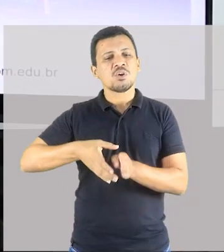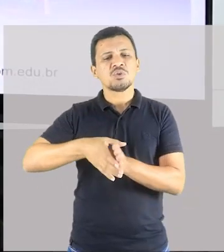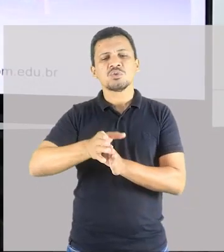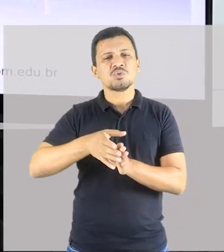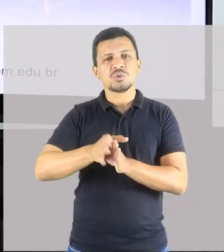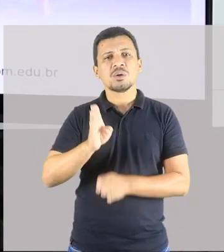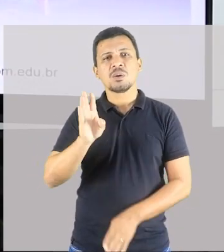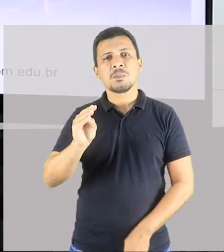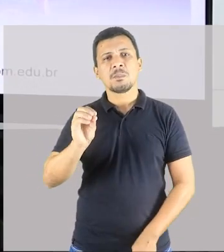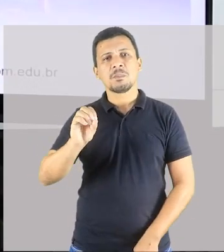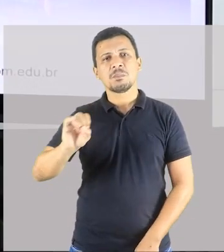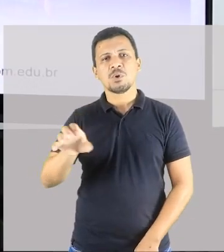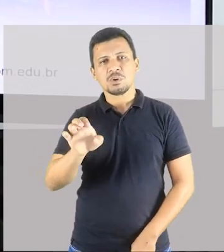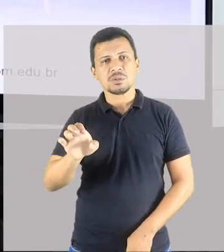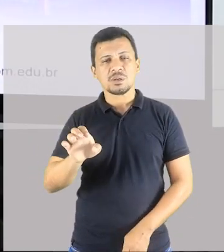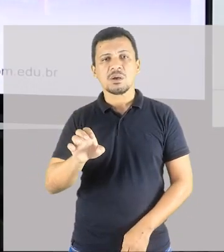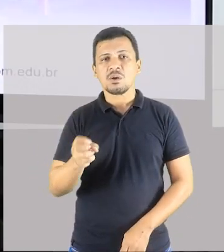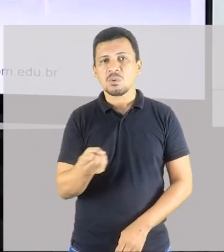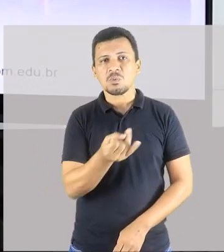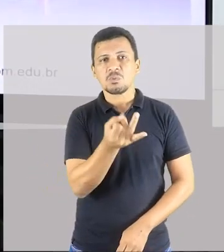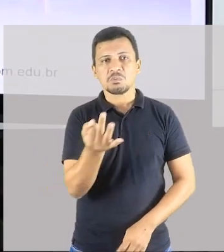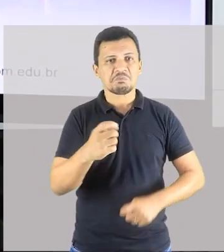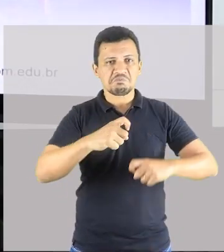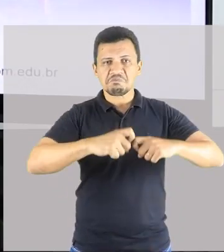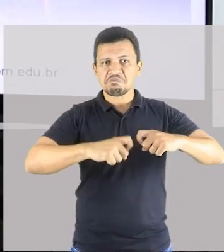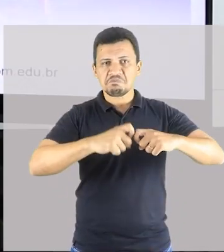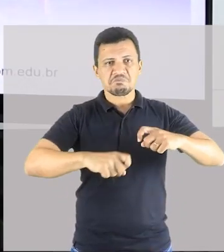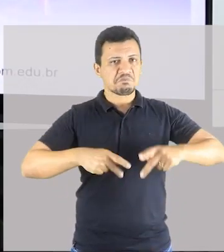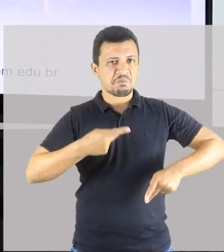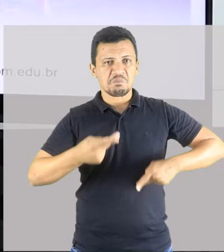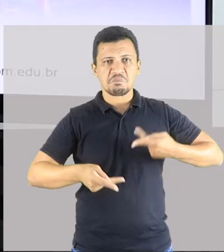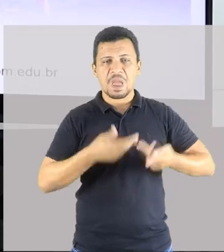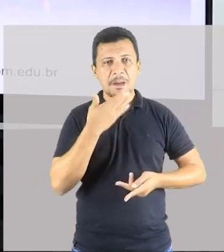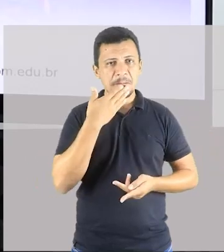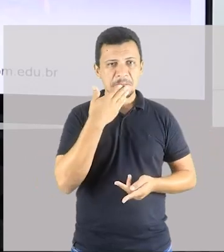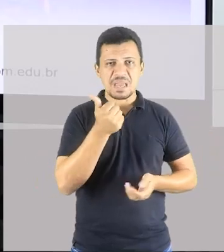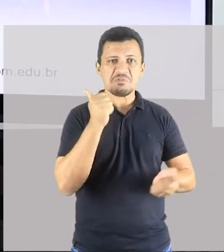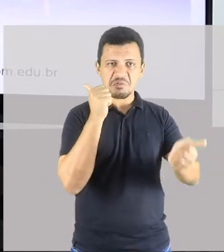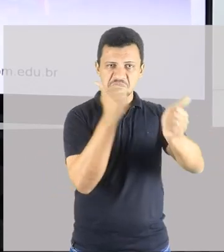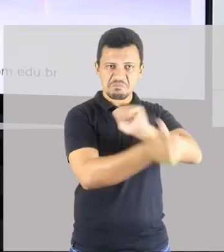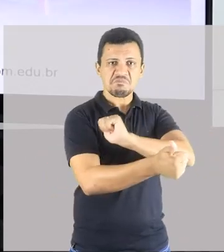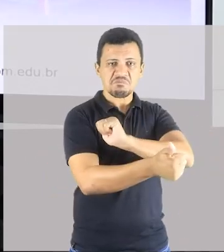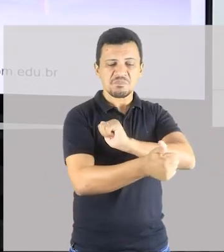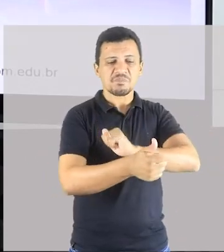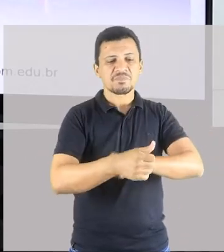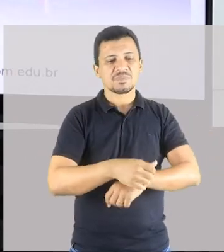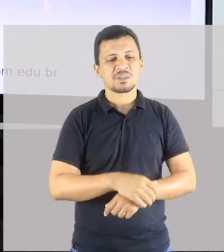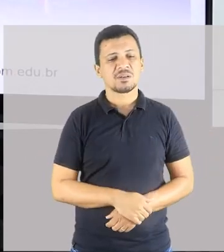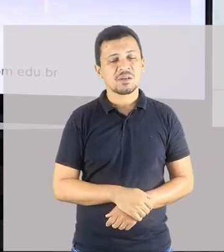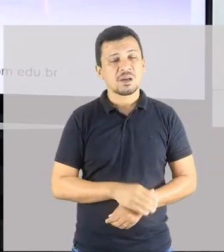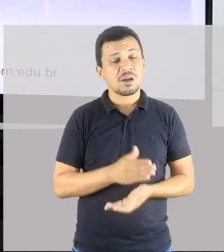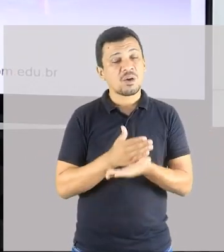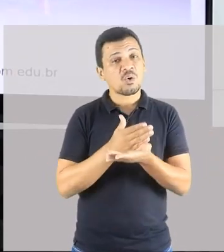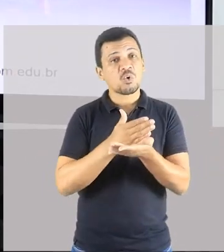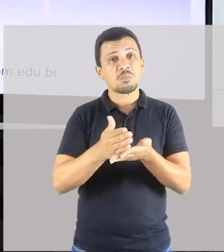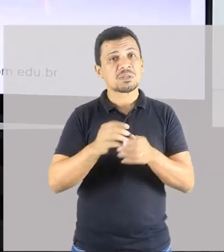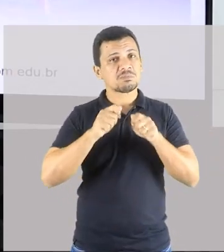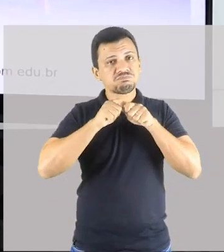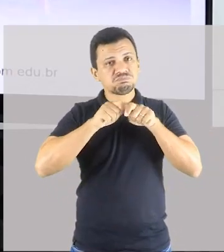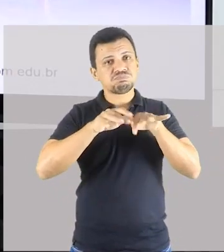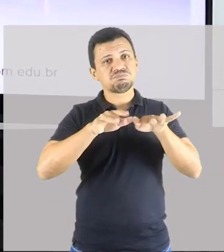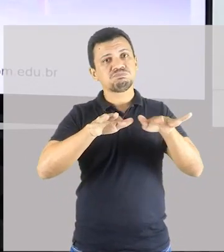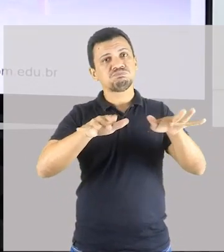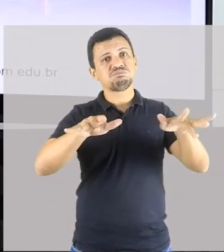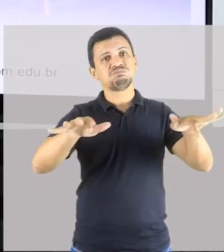hormônios sexuais poderiam aumentar o desempenho atlético. E aí começou a